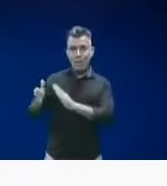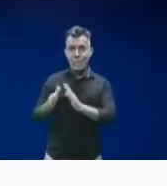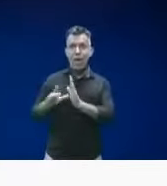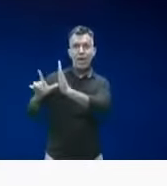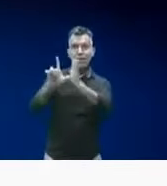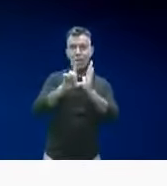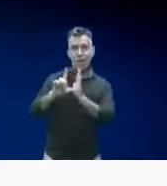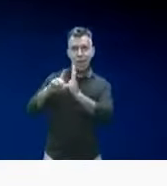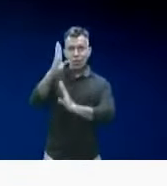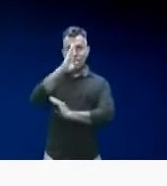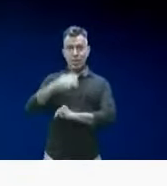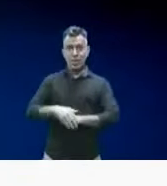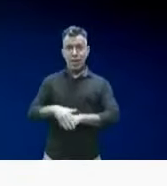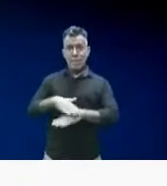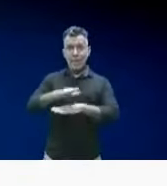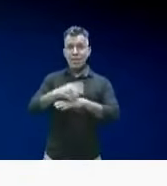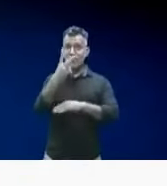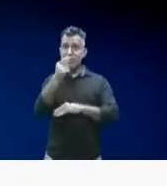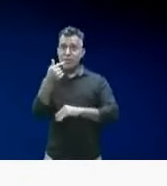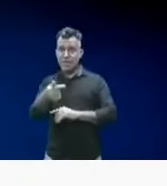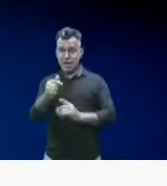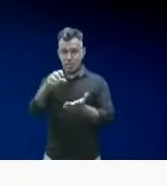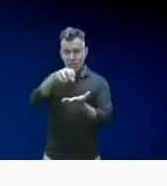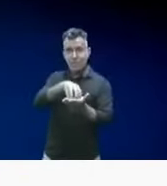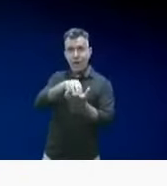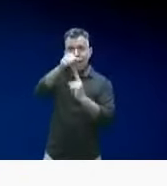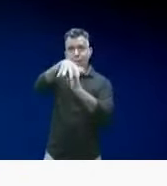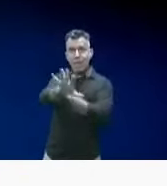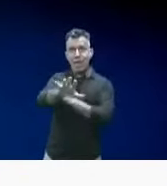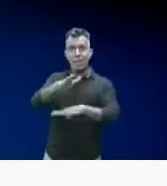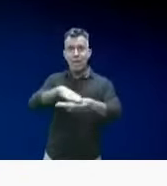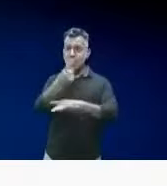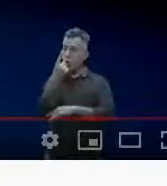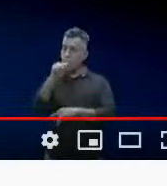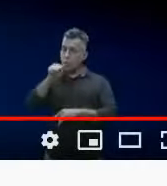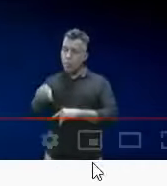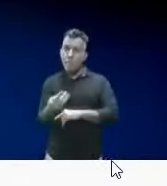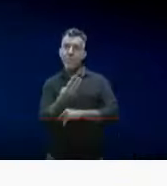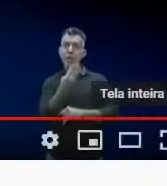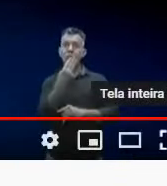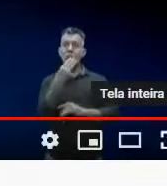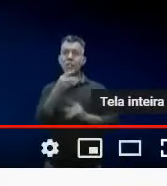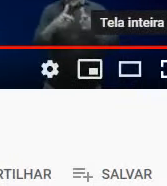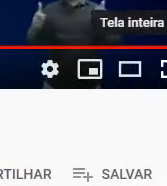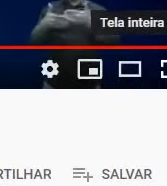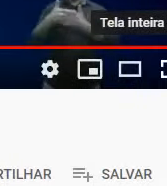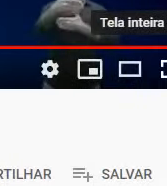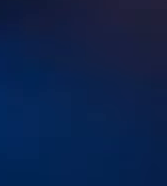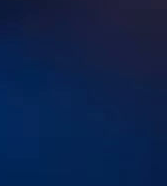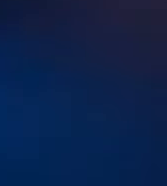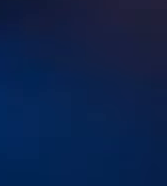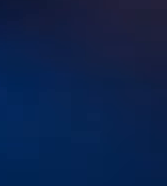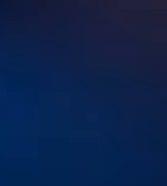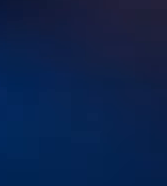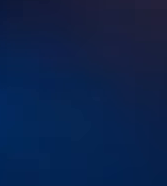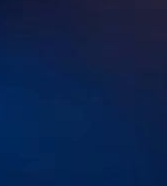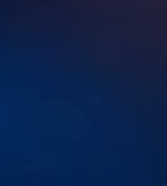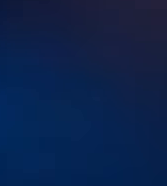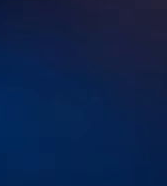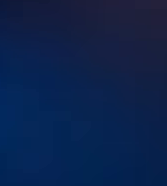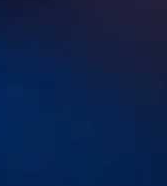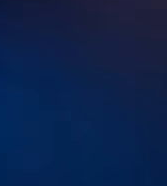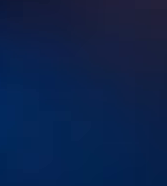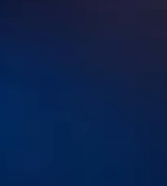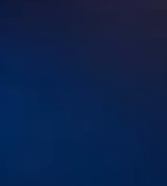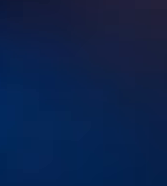brasileiro. Somos 27 CDs com mais de 1,1 milhão de metros quadrados. Bem lembrado aí, Kelvin. Mais de 1.050 lojas Hub com seus